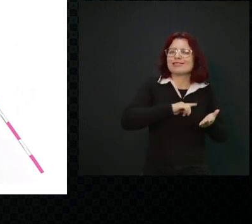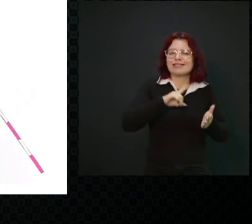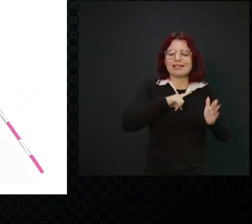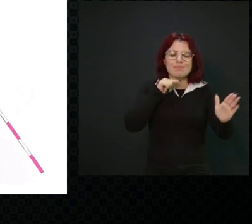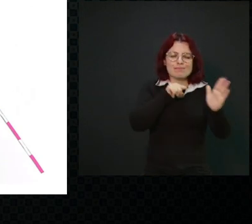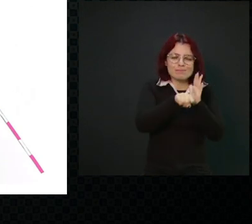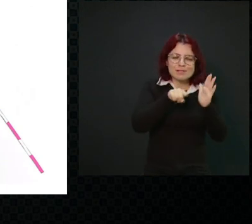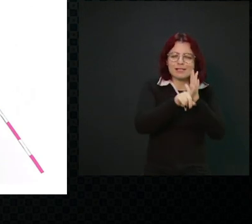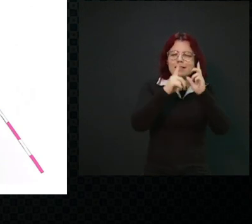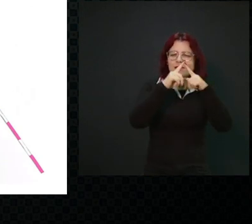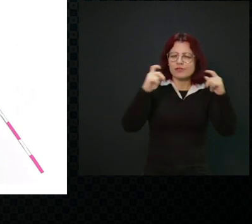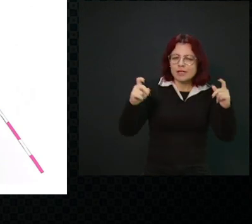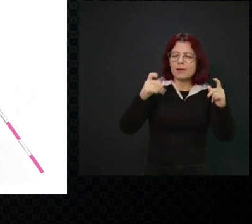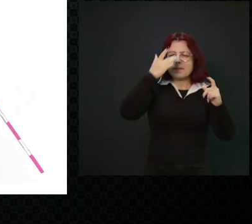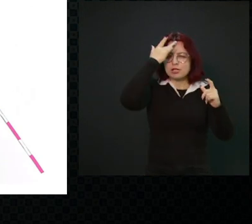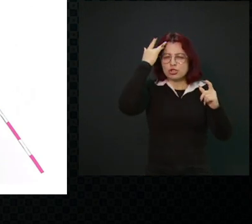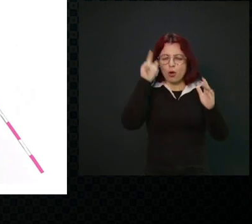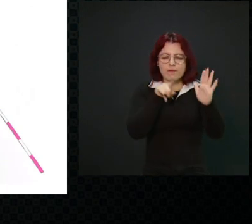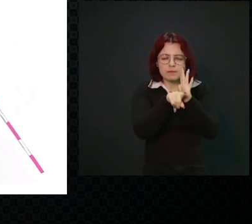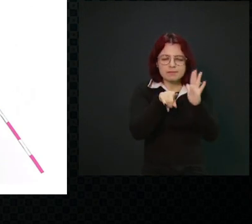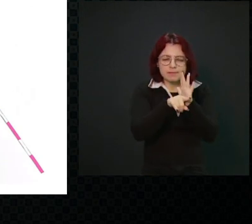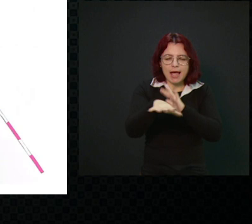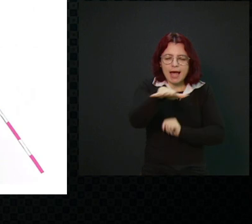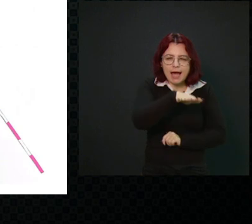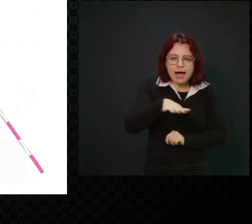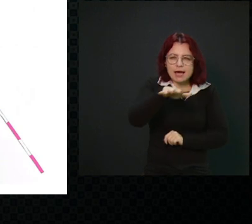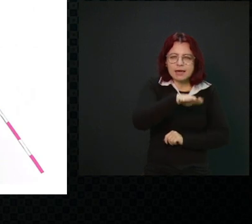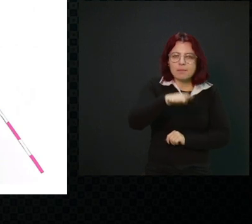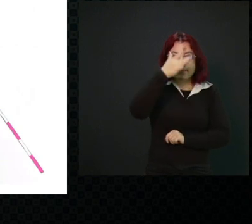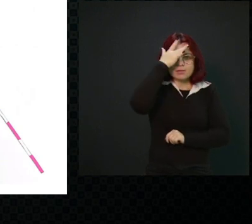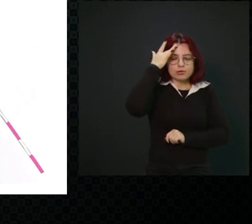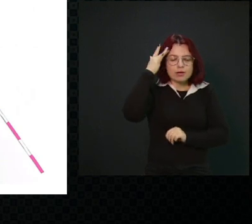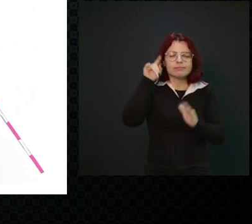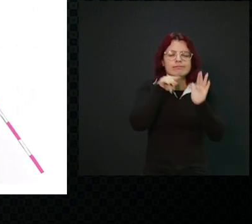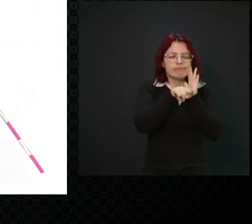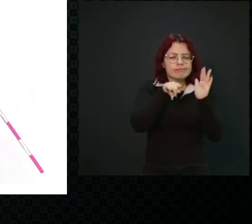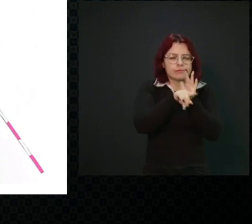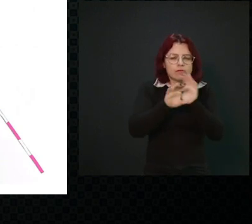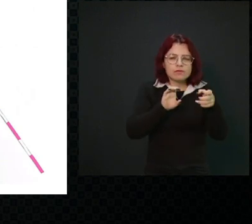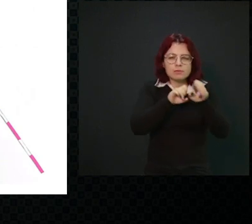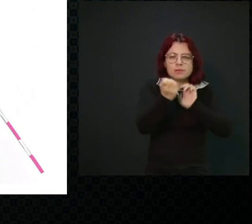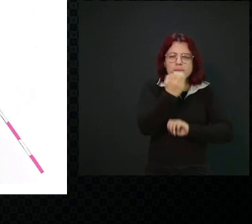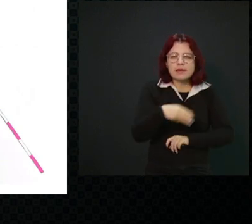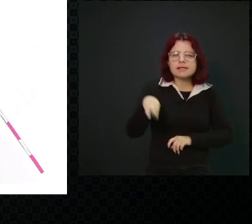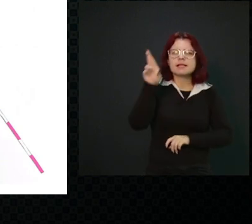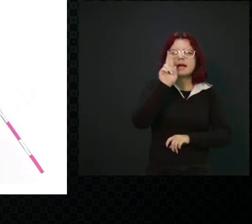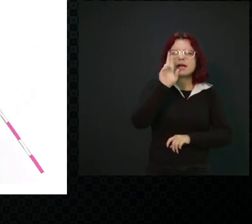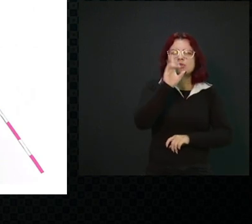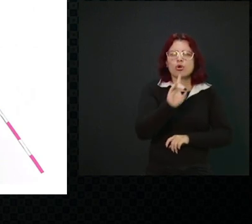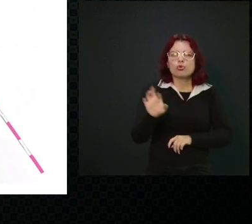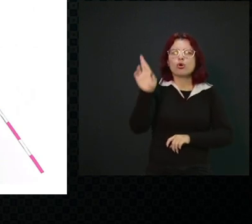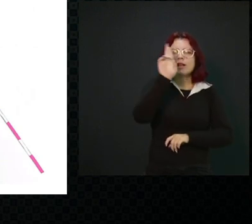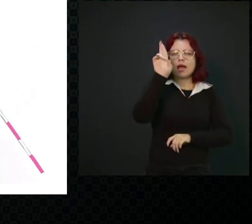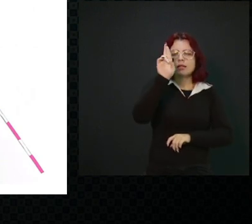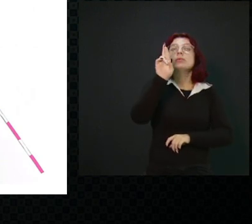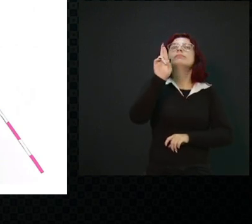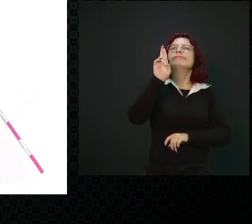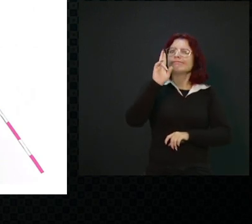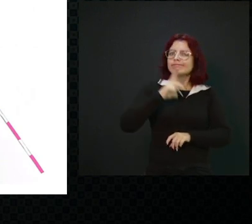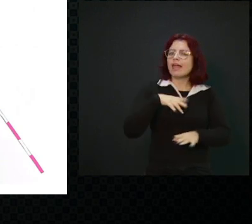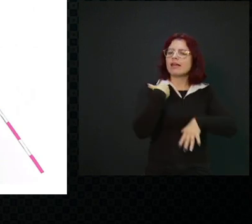temos pesquisadores na área, muitas pessoas que buscaram a sua formação de mestrado, doutorado,